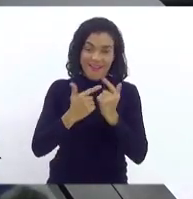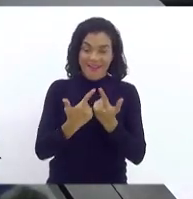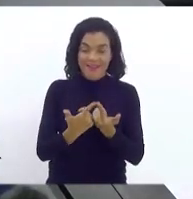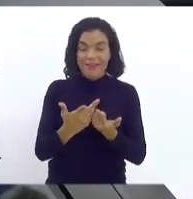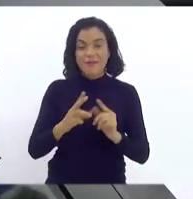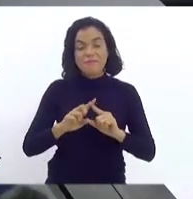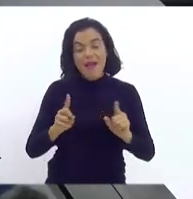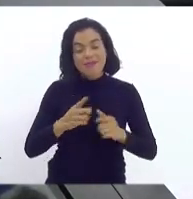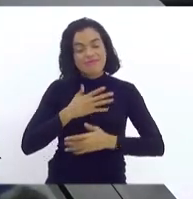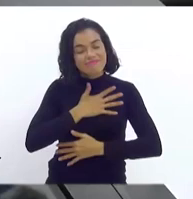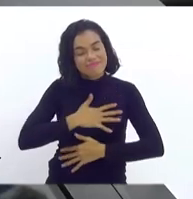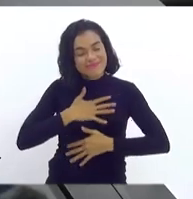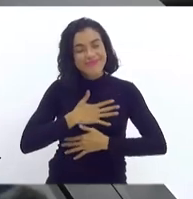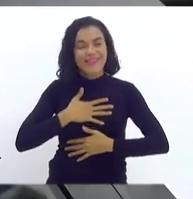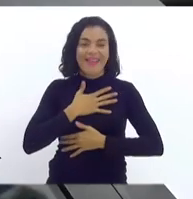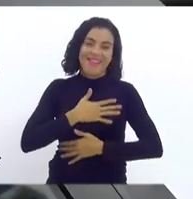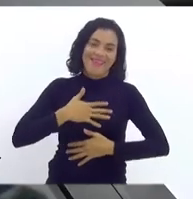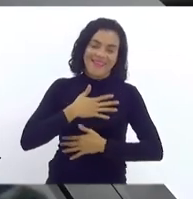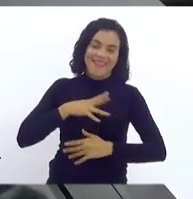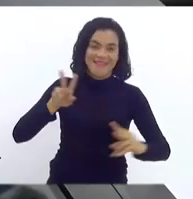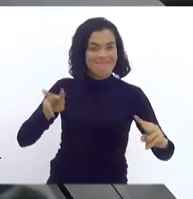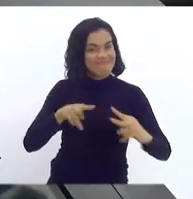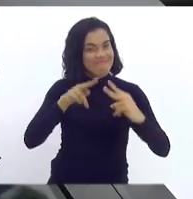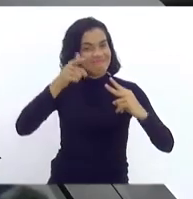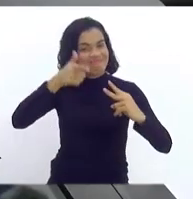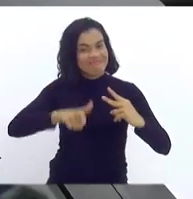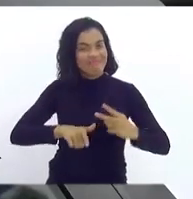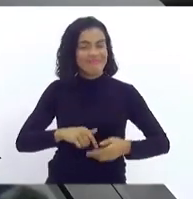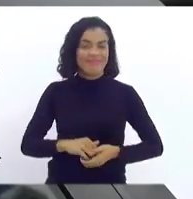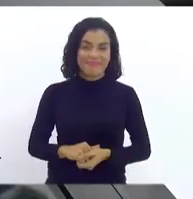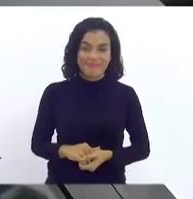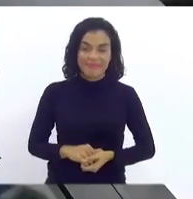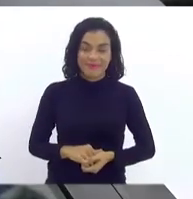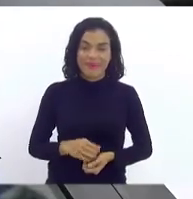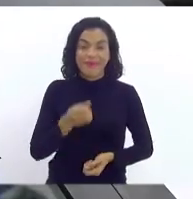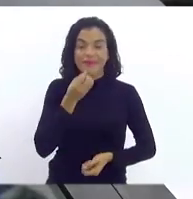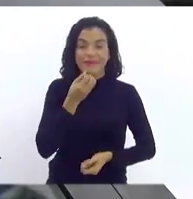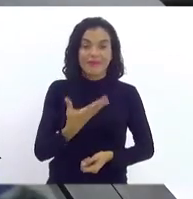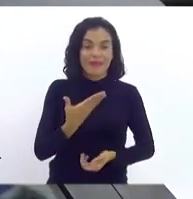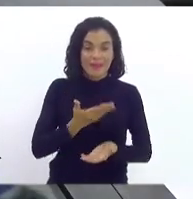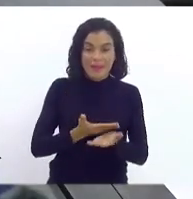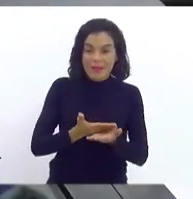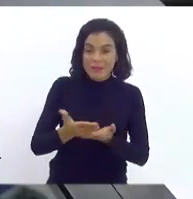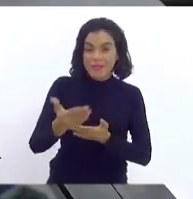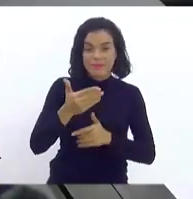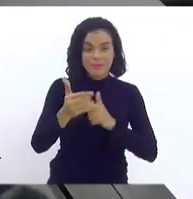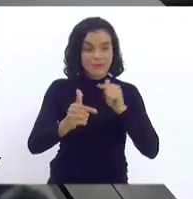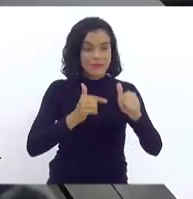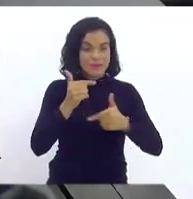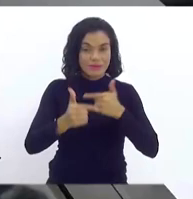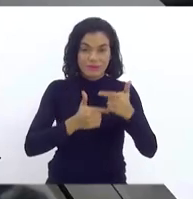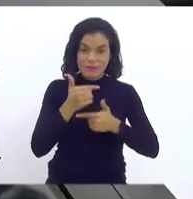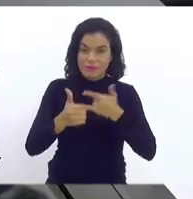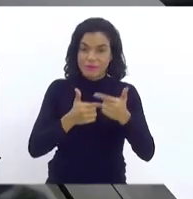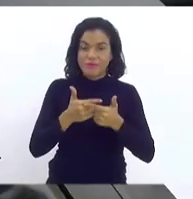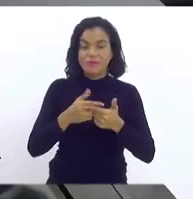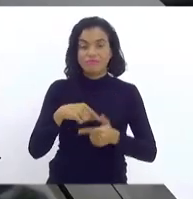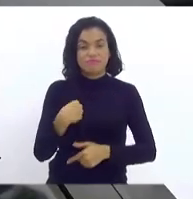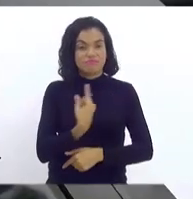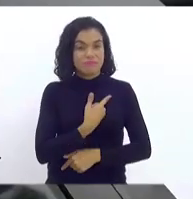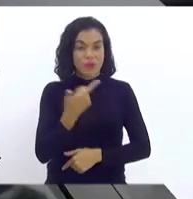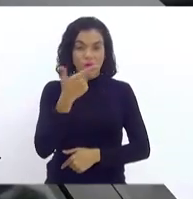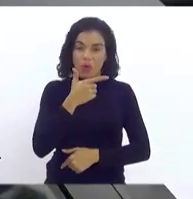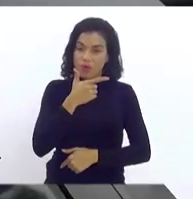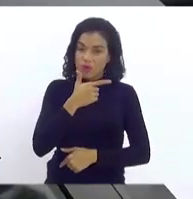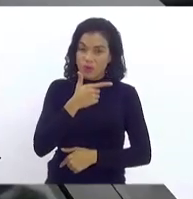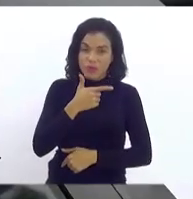muita alegria revê-lo mais uma vez. Bem, iniciando os trabalhos, acho que para que a gente possa avançar